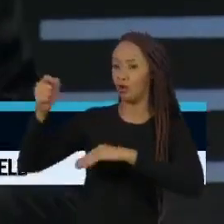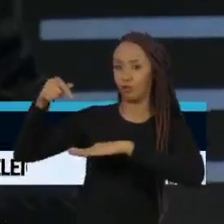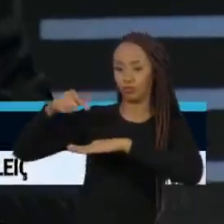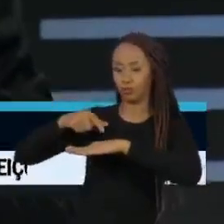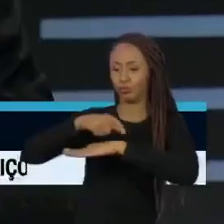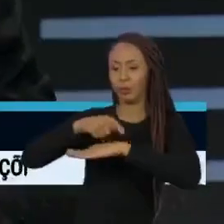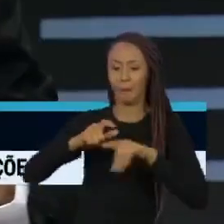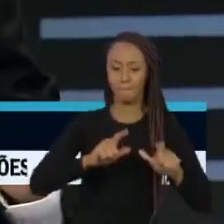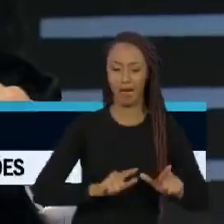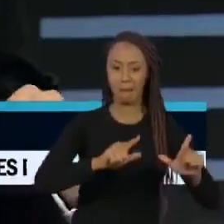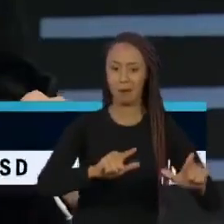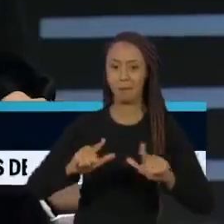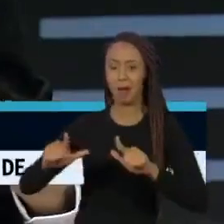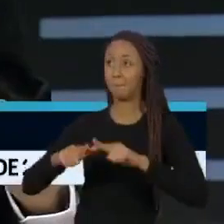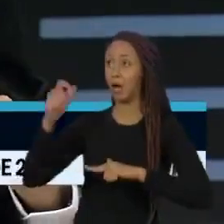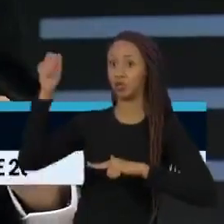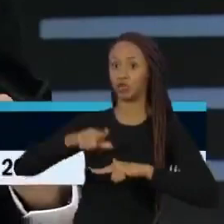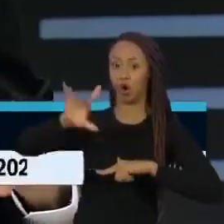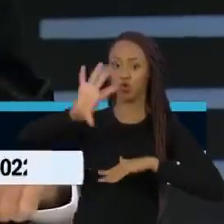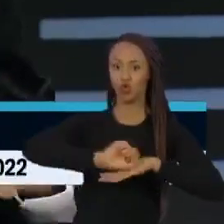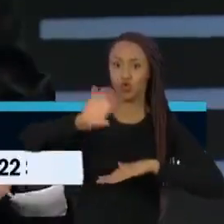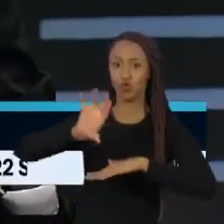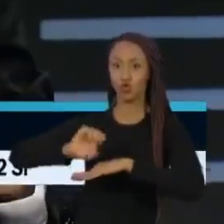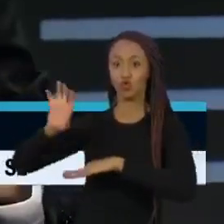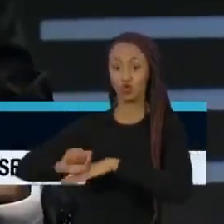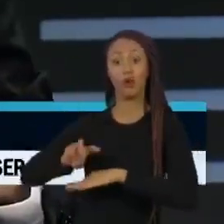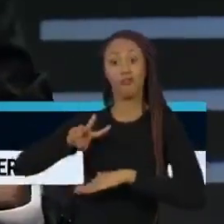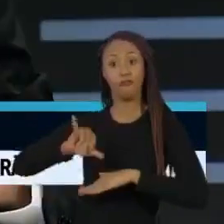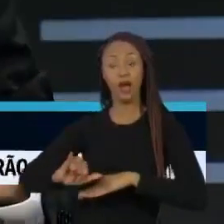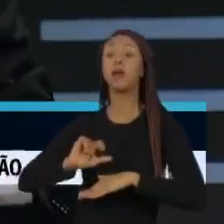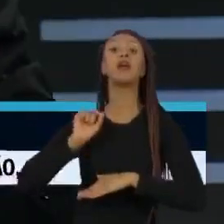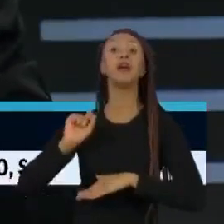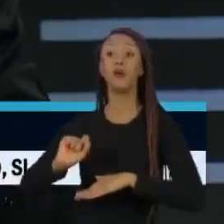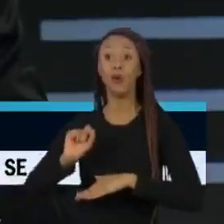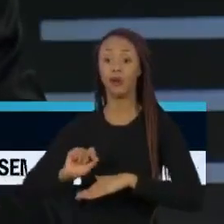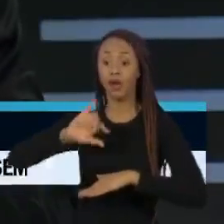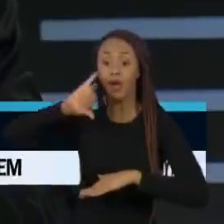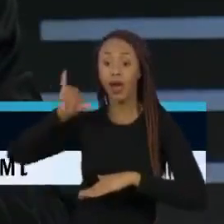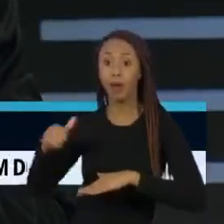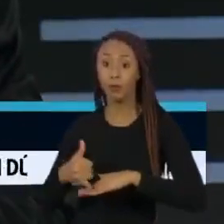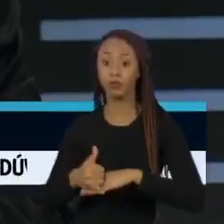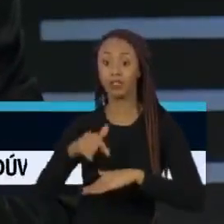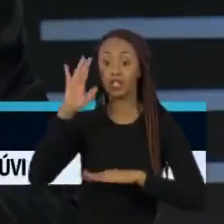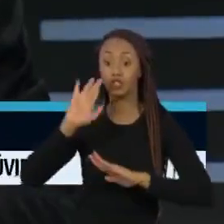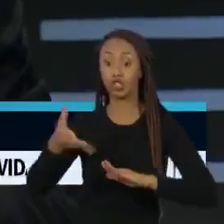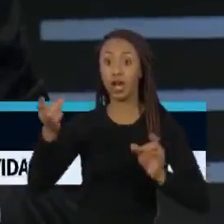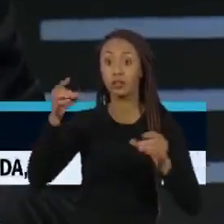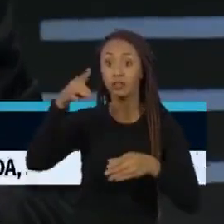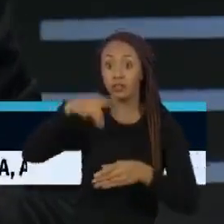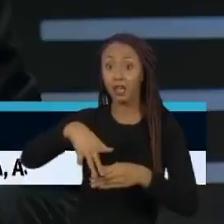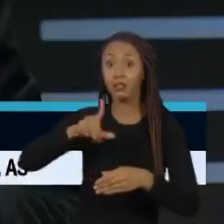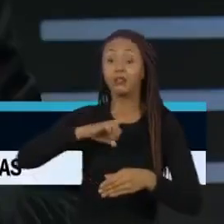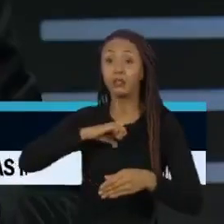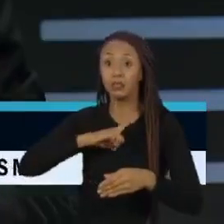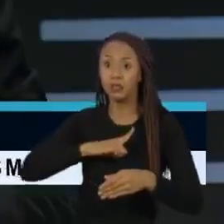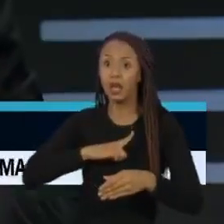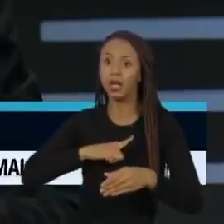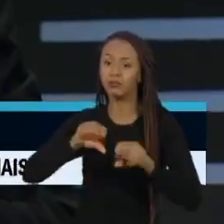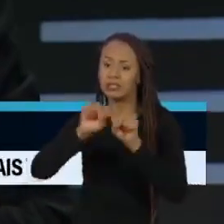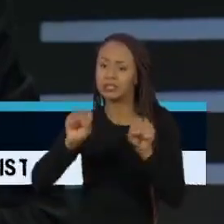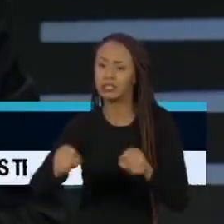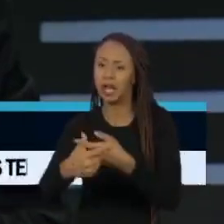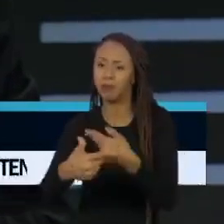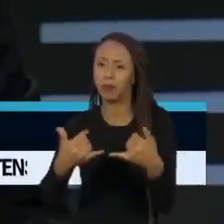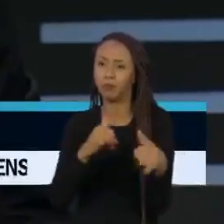vão ser implantados nos grandes lagos das hidrelétricas vão aproveitar toda a geração que já está lá instalada no sistema